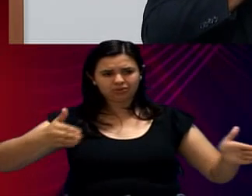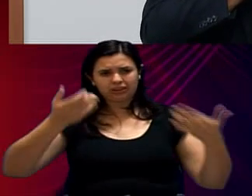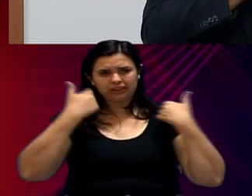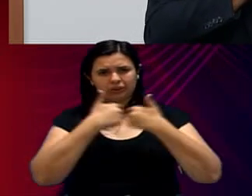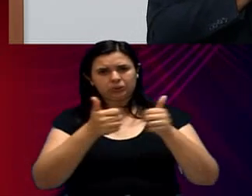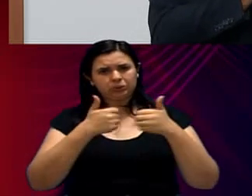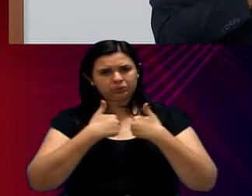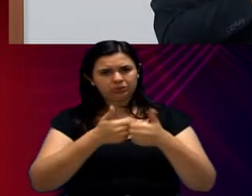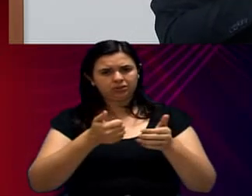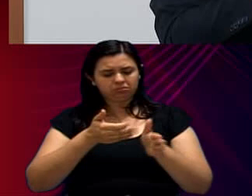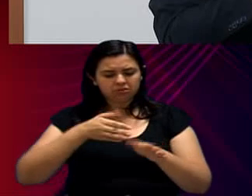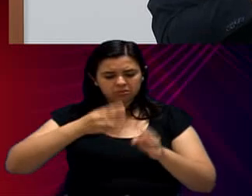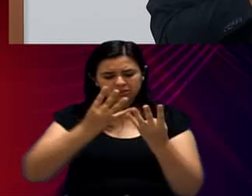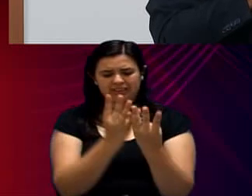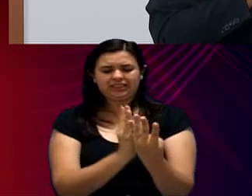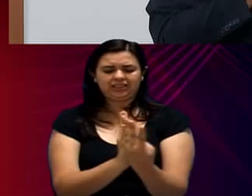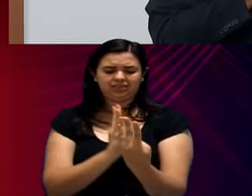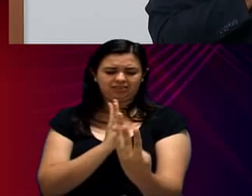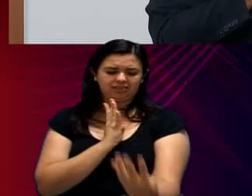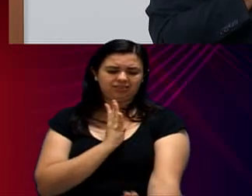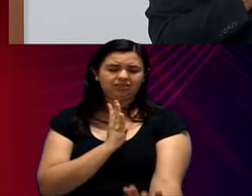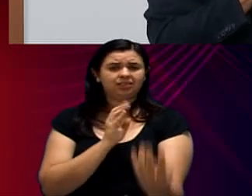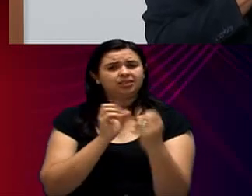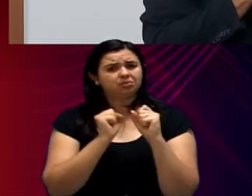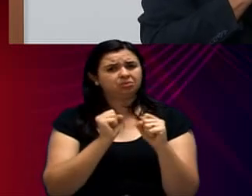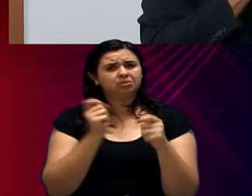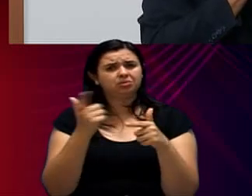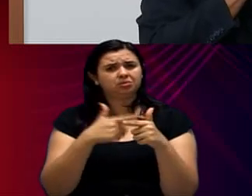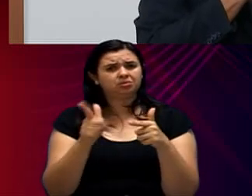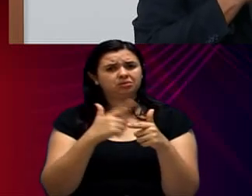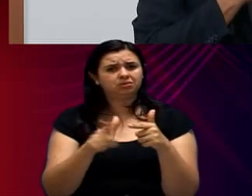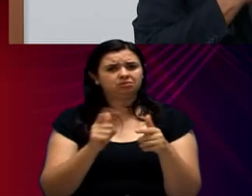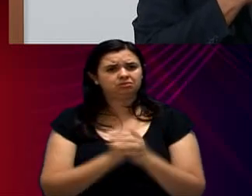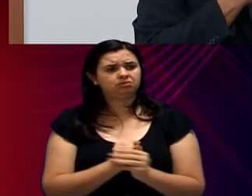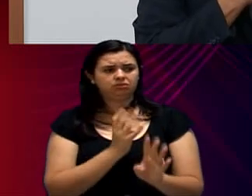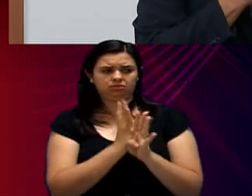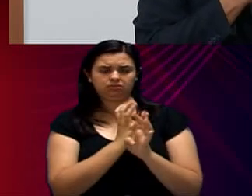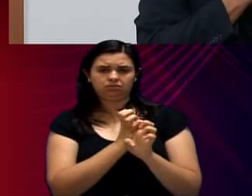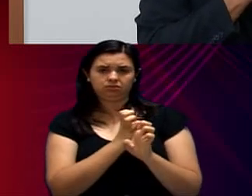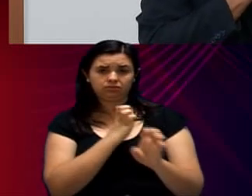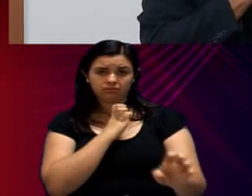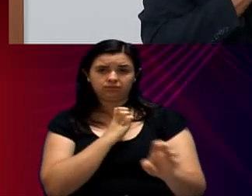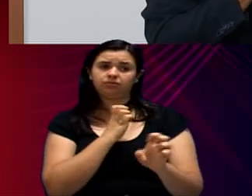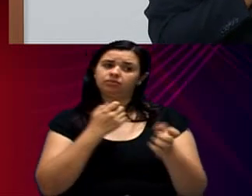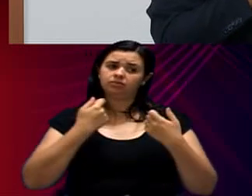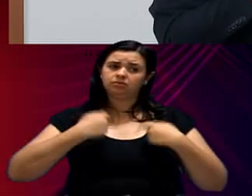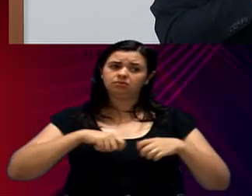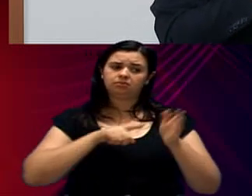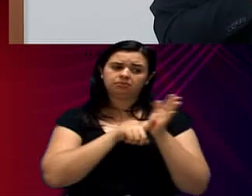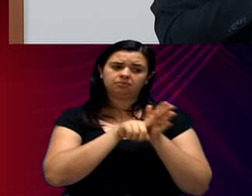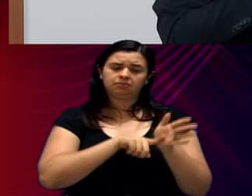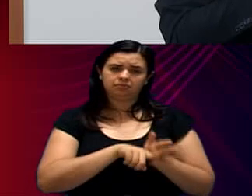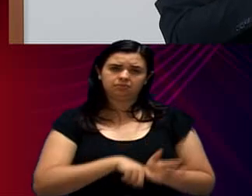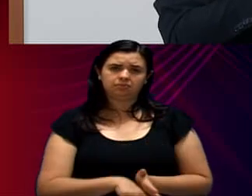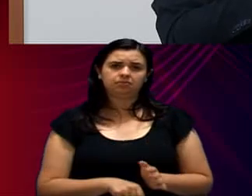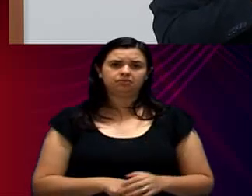os motoristas de ônibus que dirigem esses BRT. Eu estou entrando. BRT. Quem vai catar? Tá, é a engenharia da tráfego. Agora, as botoeiras que eu falo,